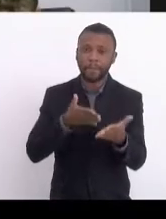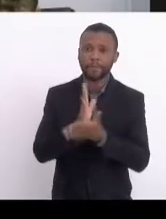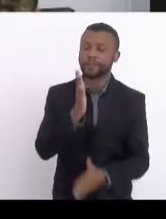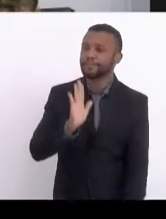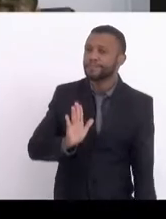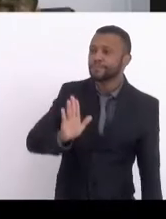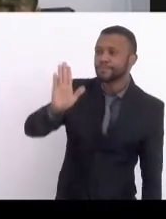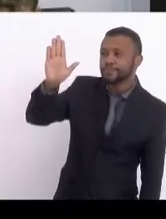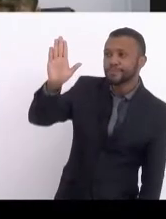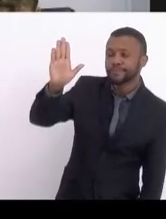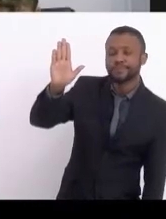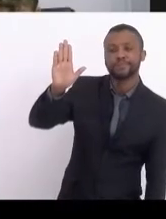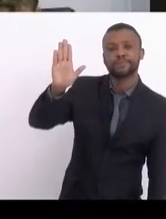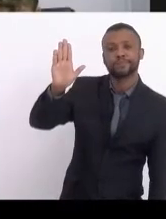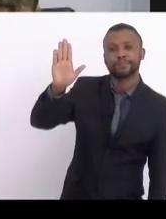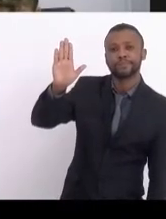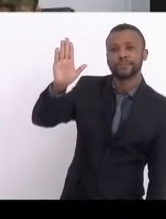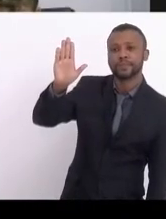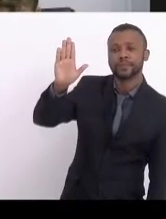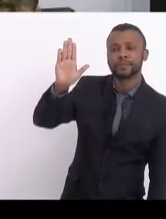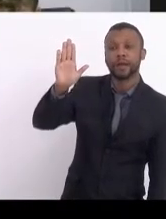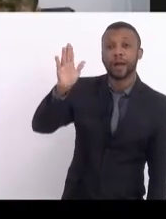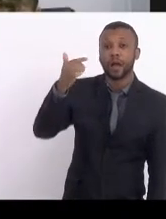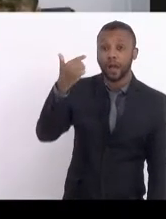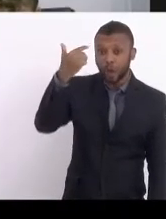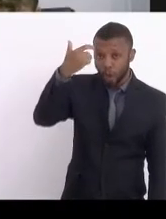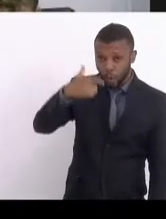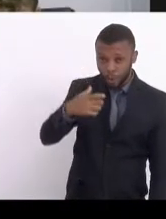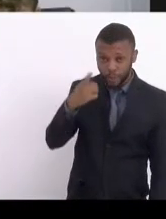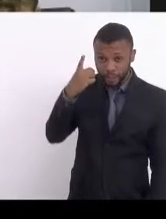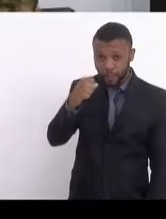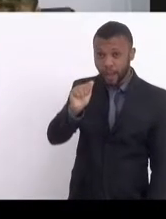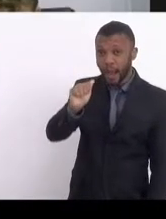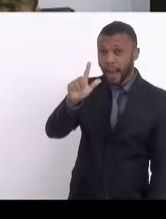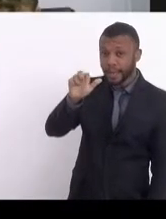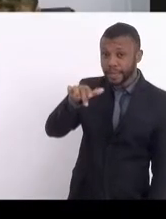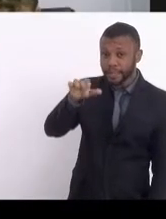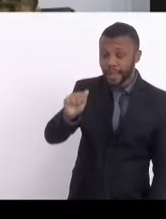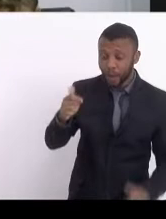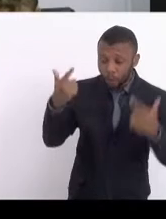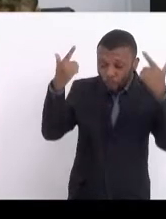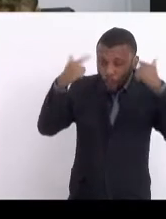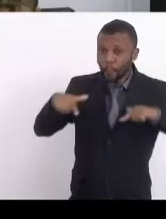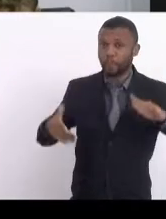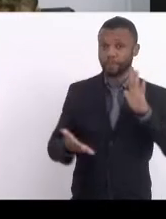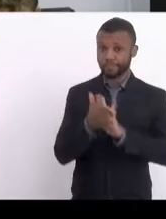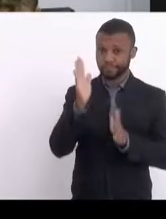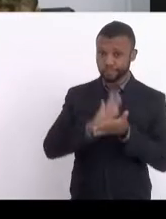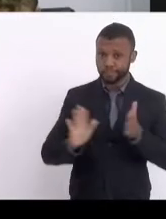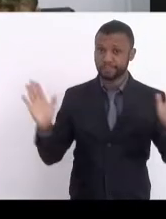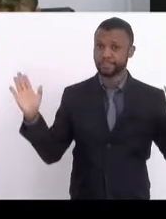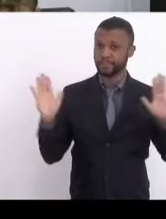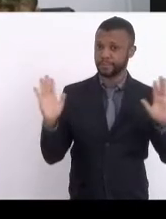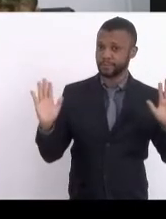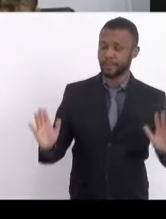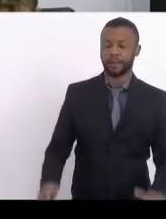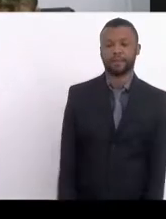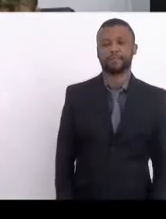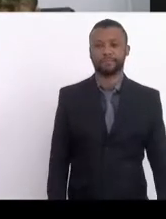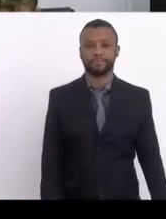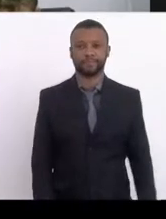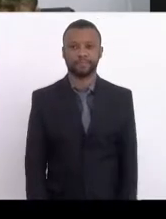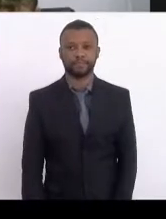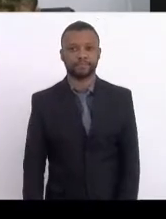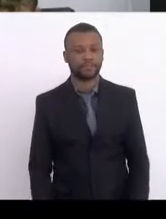Ju. Deputada Alana, eu me abstenho. Abstenção da deputada Alana. Abstenção do